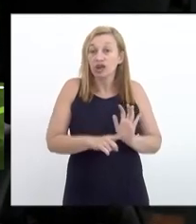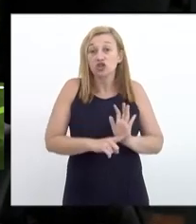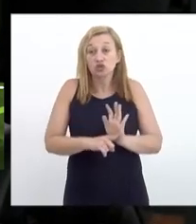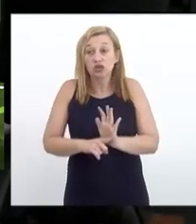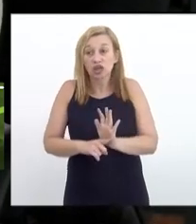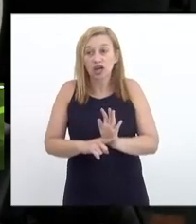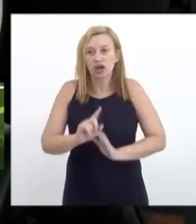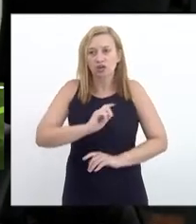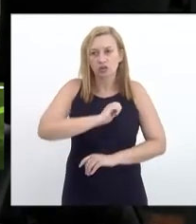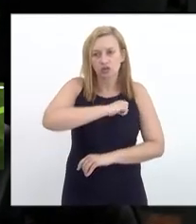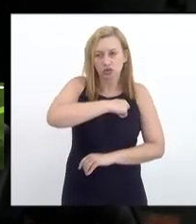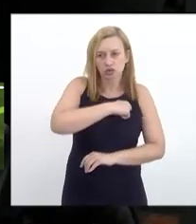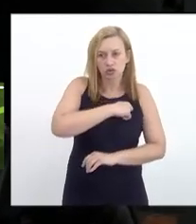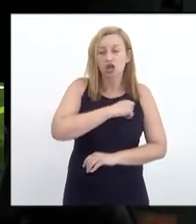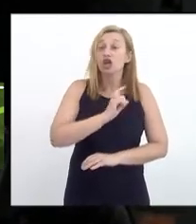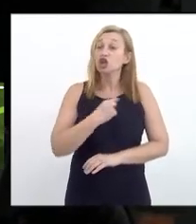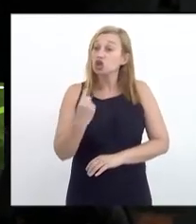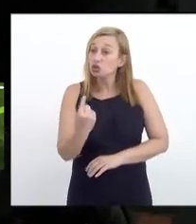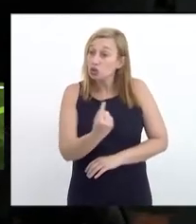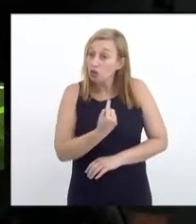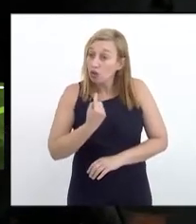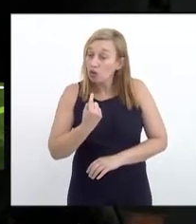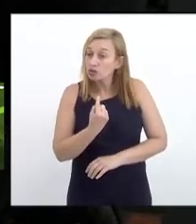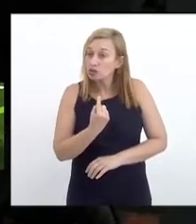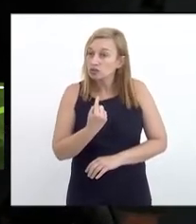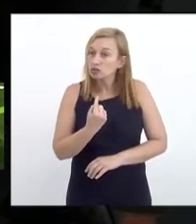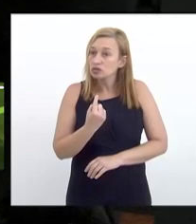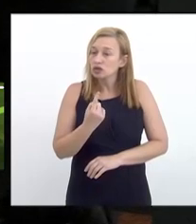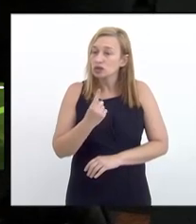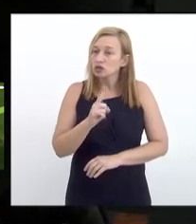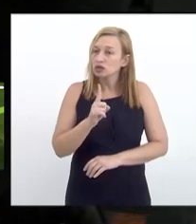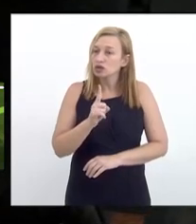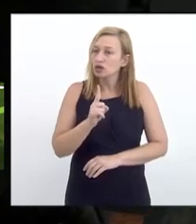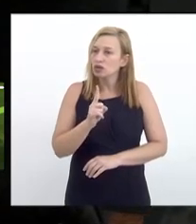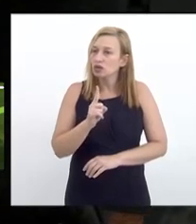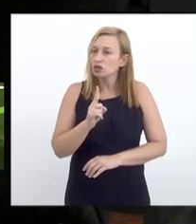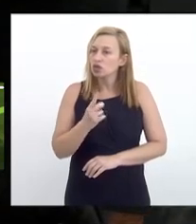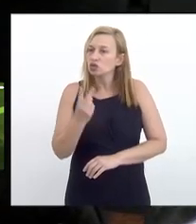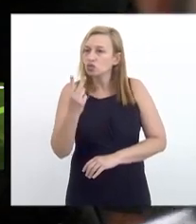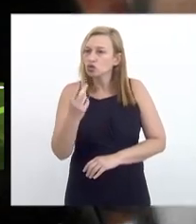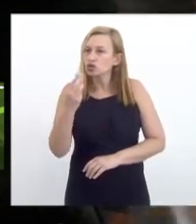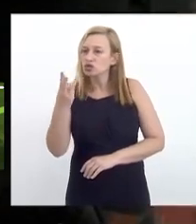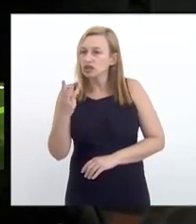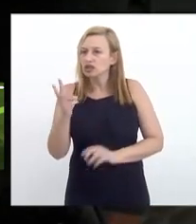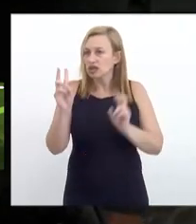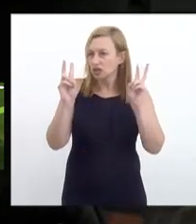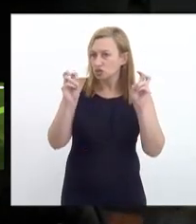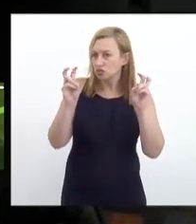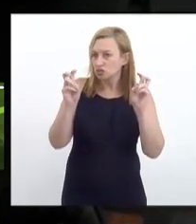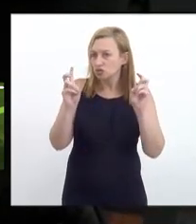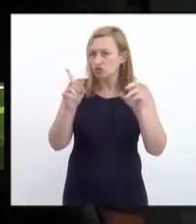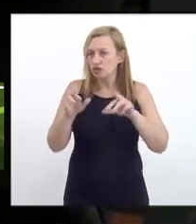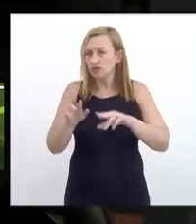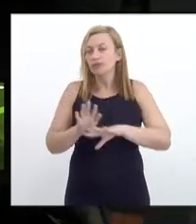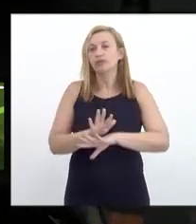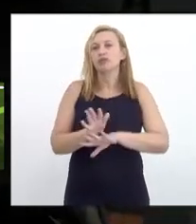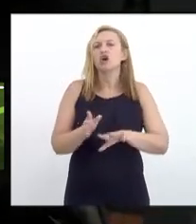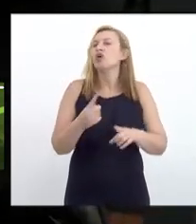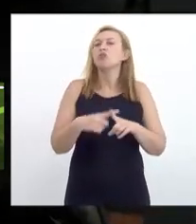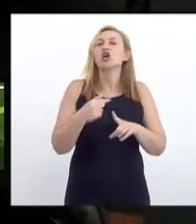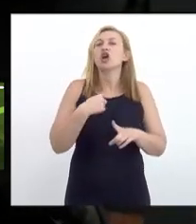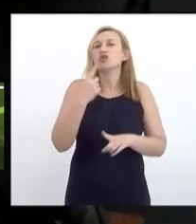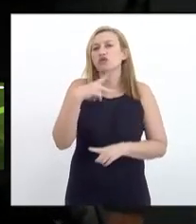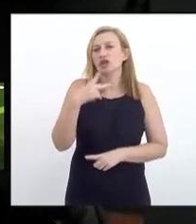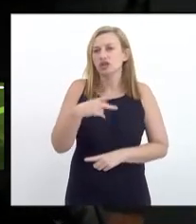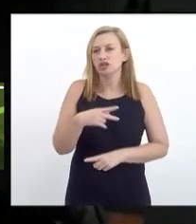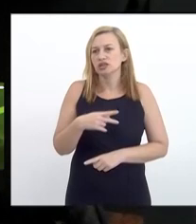Que nós de repente Não venhamos a colocar Talvez duas ou três situações Por que eu estou falando